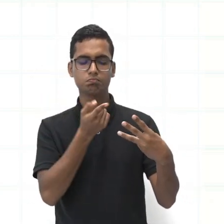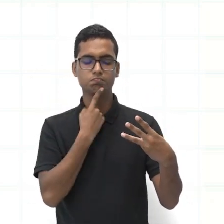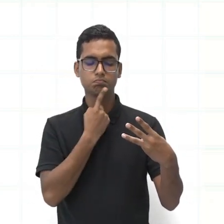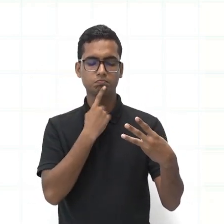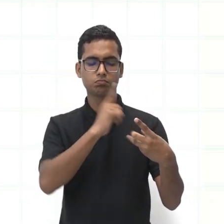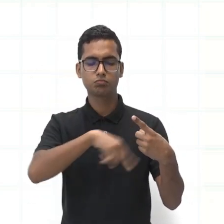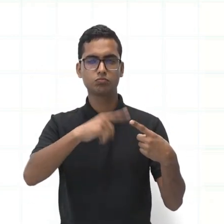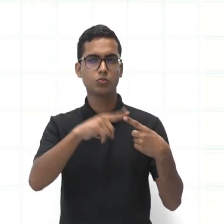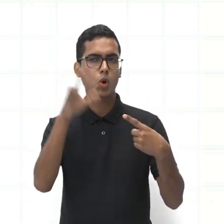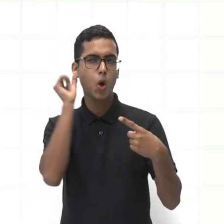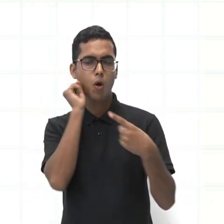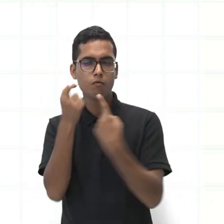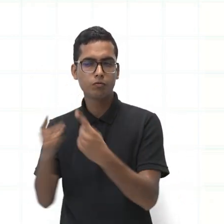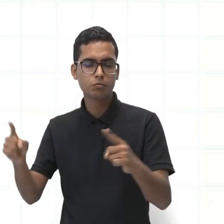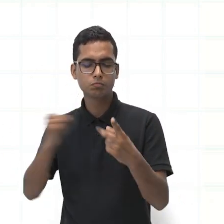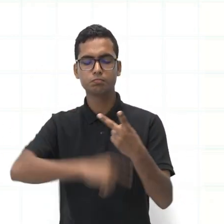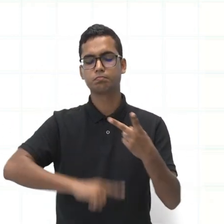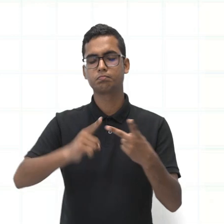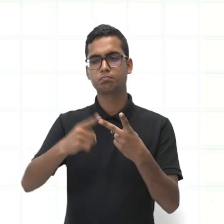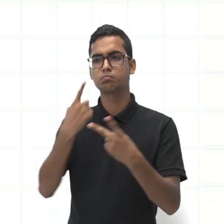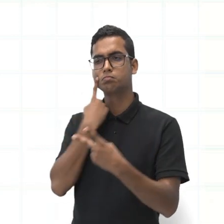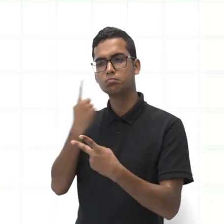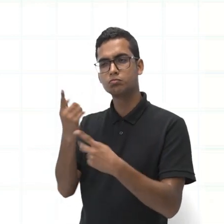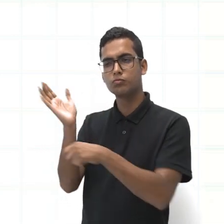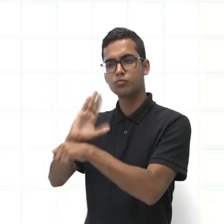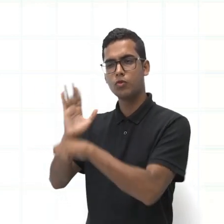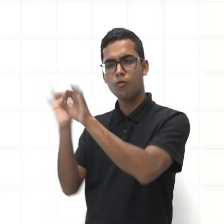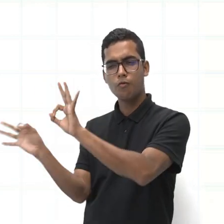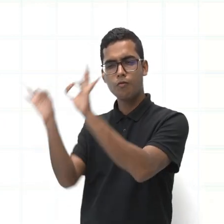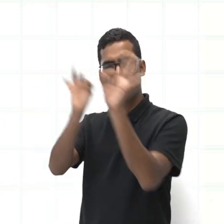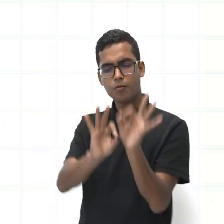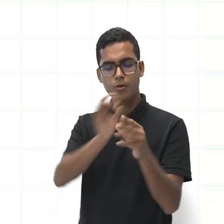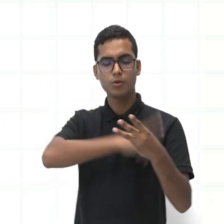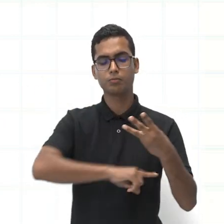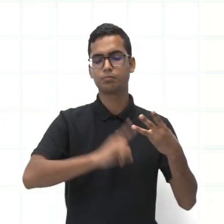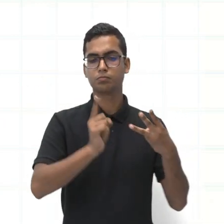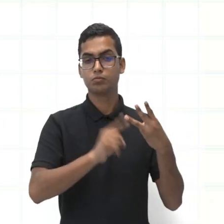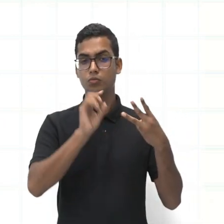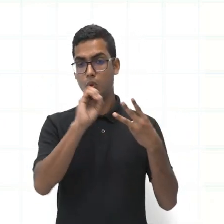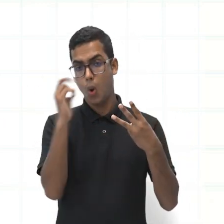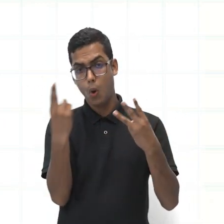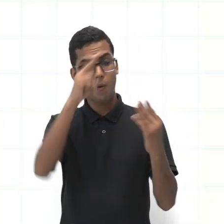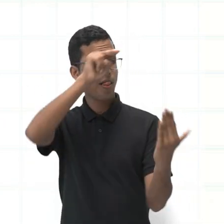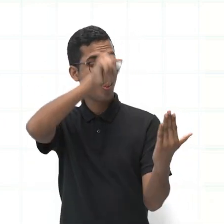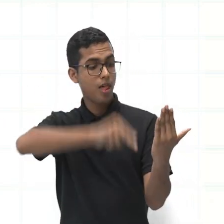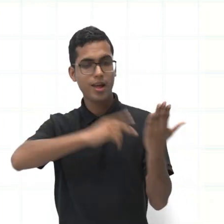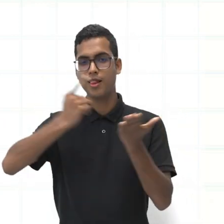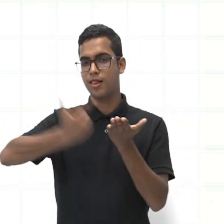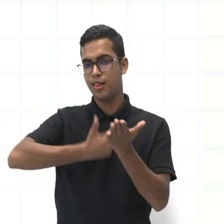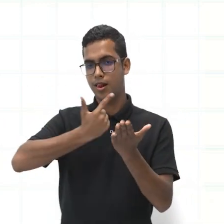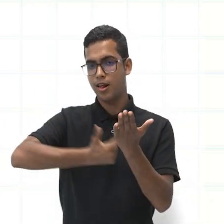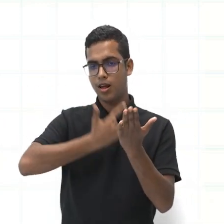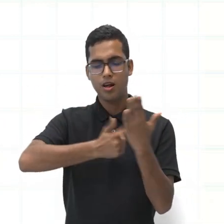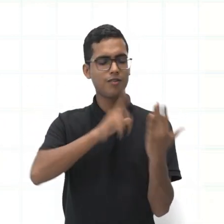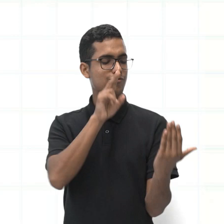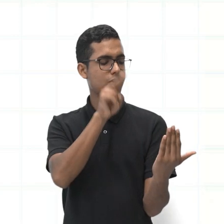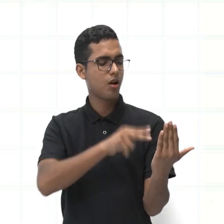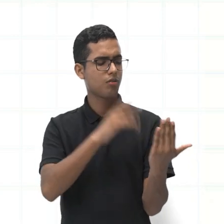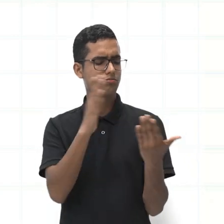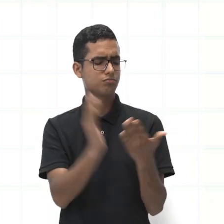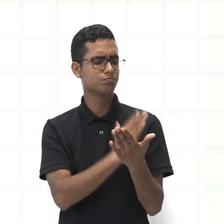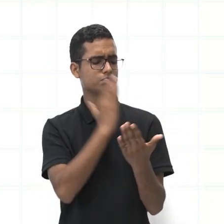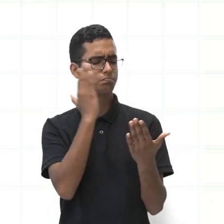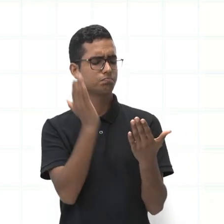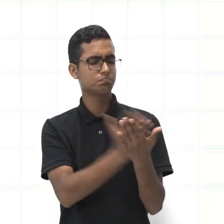Então, você prefere ouvir música, assistir filmes ou ler livros? Aí, I